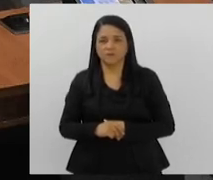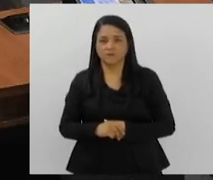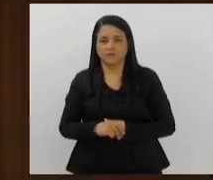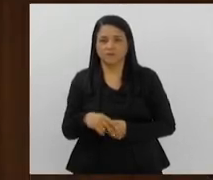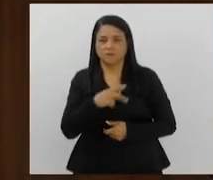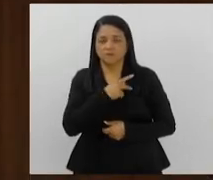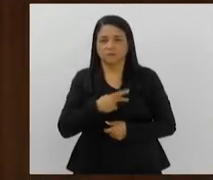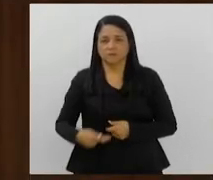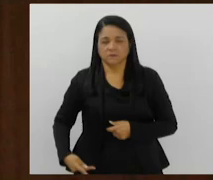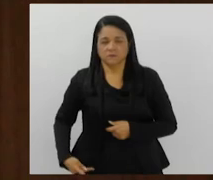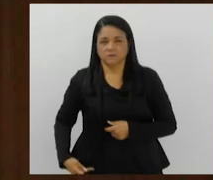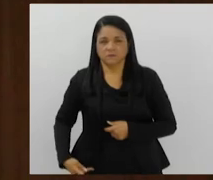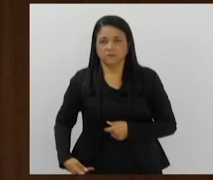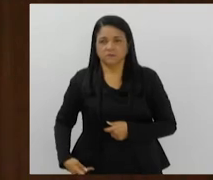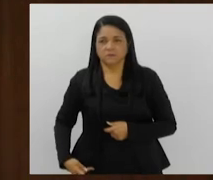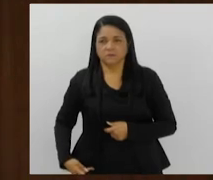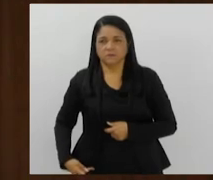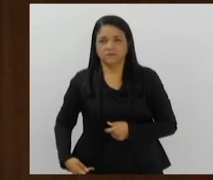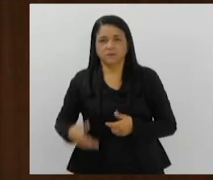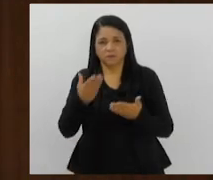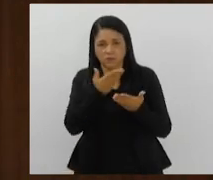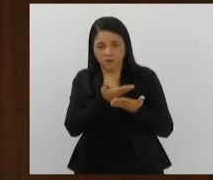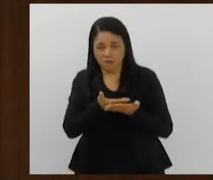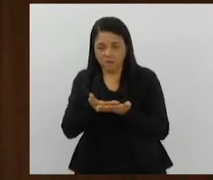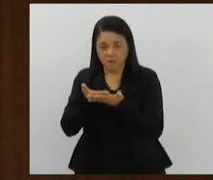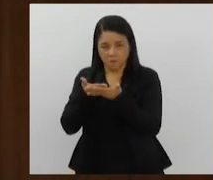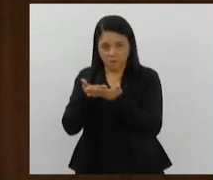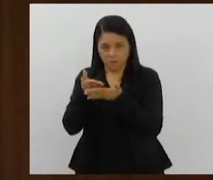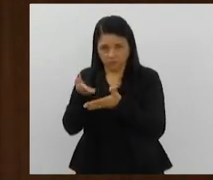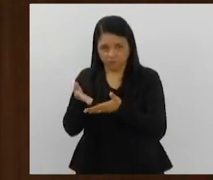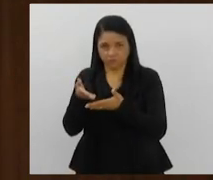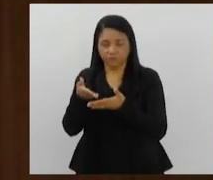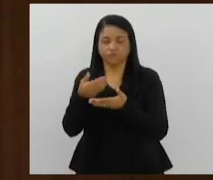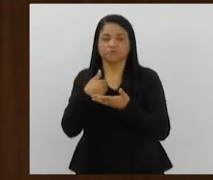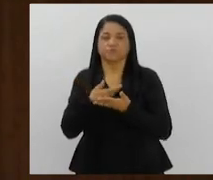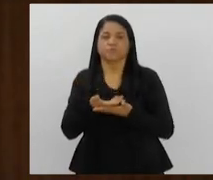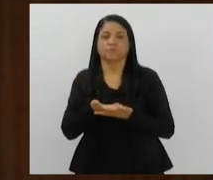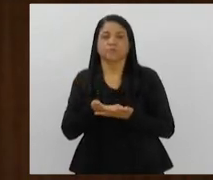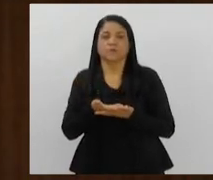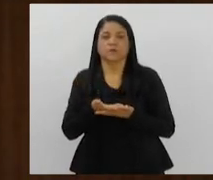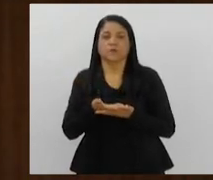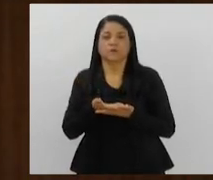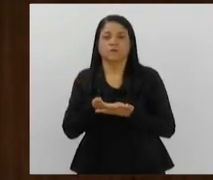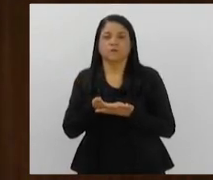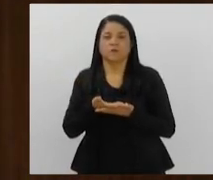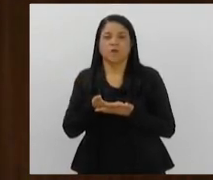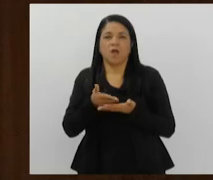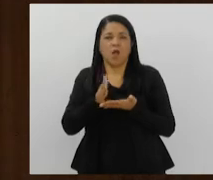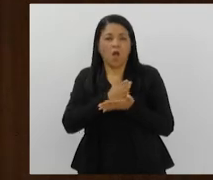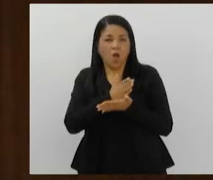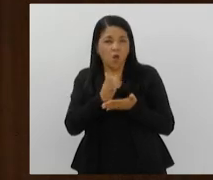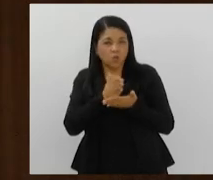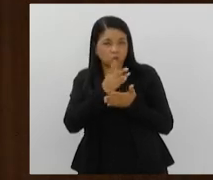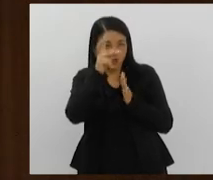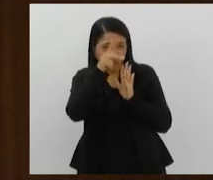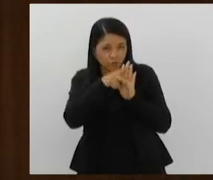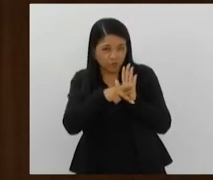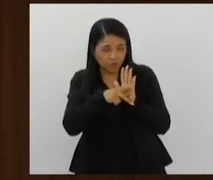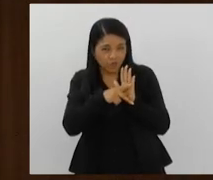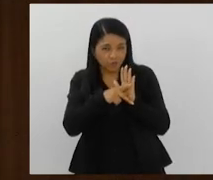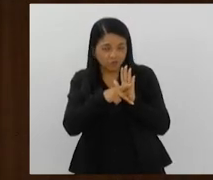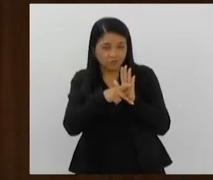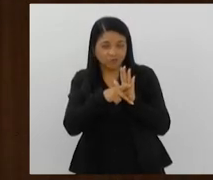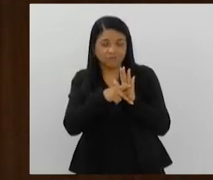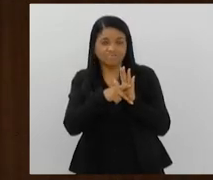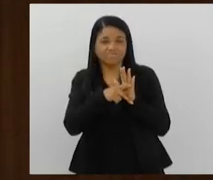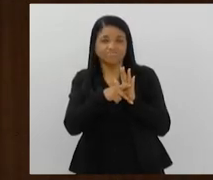Presidente, queria fazer um encaminhamento a Vossa Excelência, um requerimento, na verdade. Há alguns projetos na casa que versam